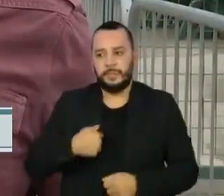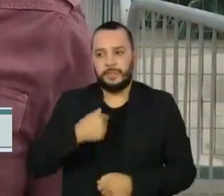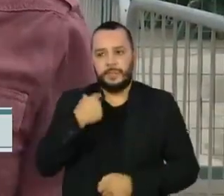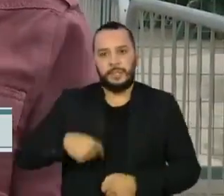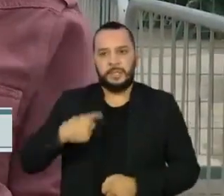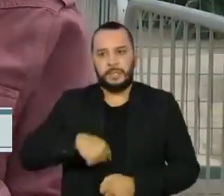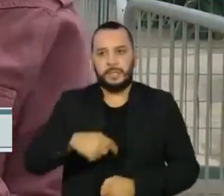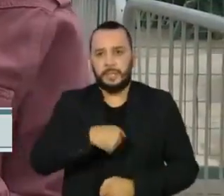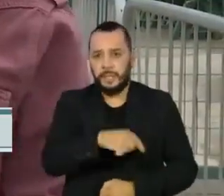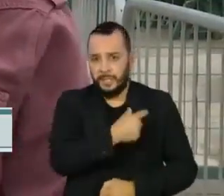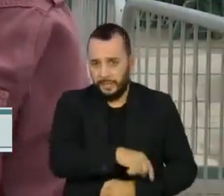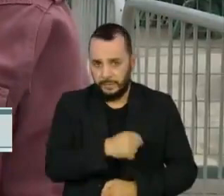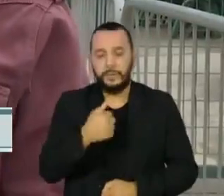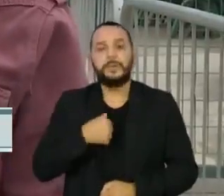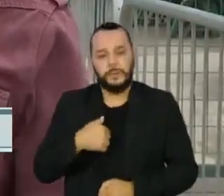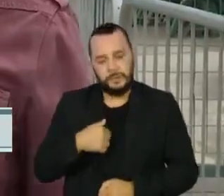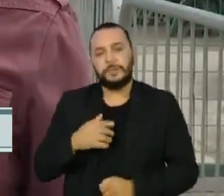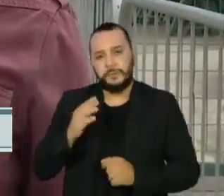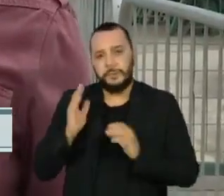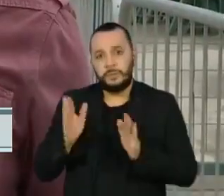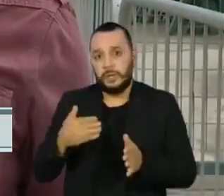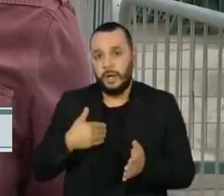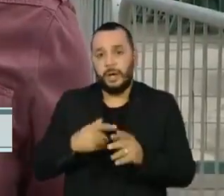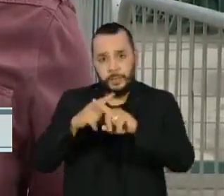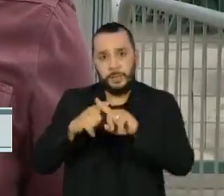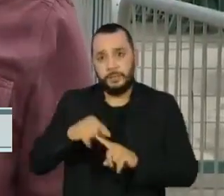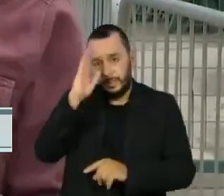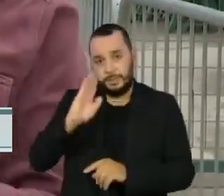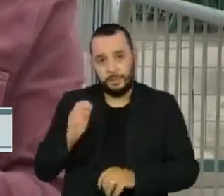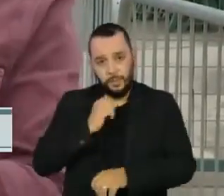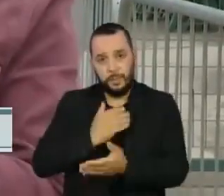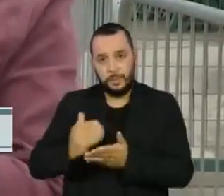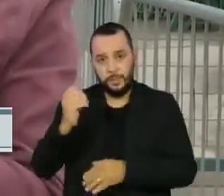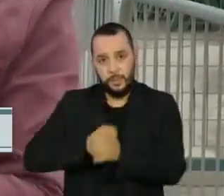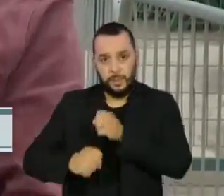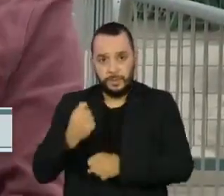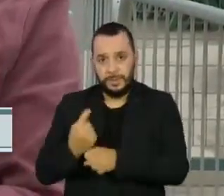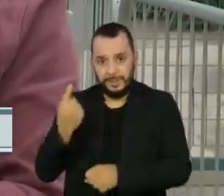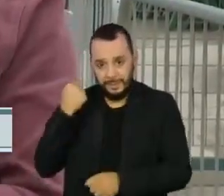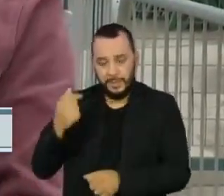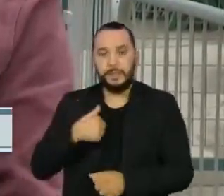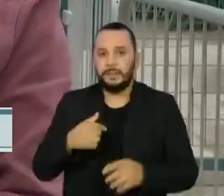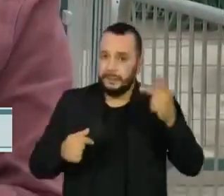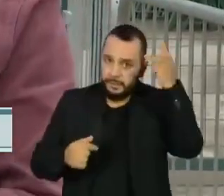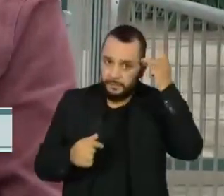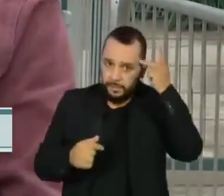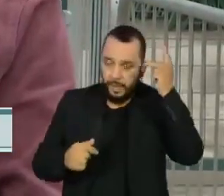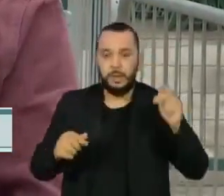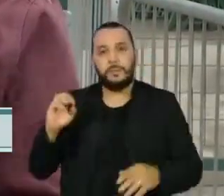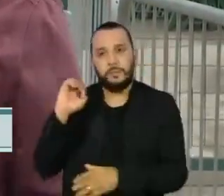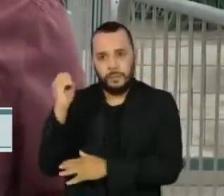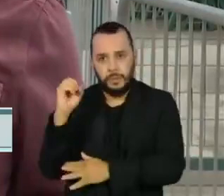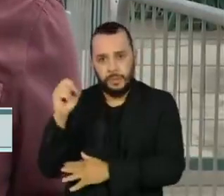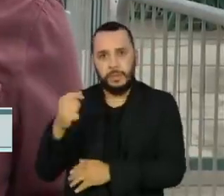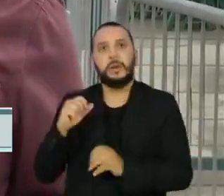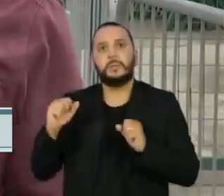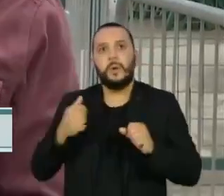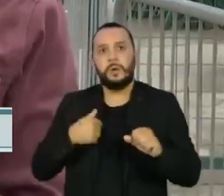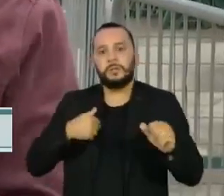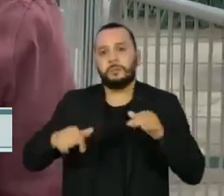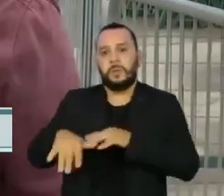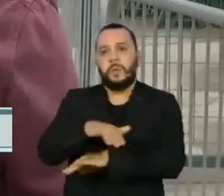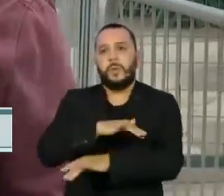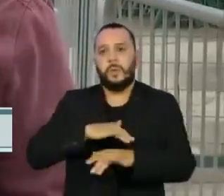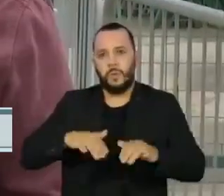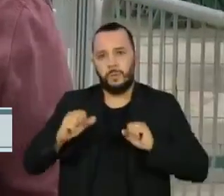da Copa do Brasil, que começou no ano passado. Em São Paulo ou em Porto Alegre, a probabilidade de novas aglomerações acontecerem em comemoração ao título